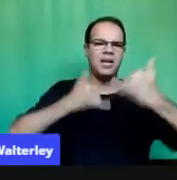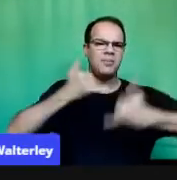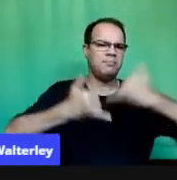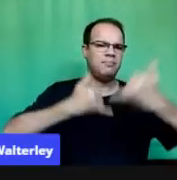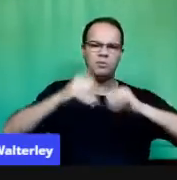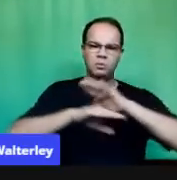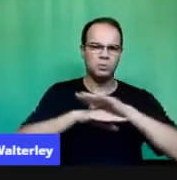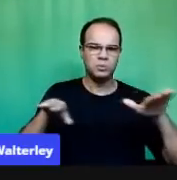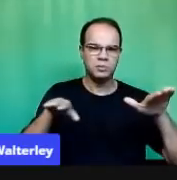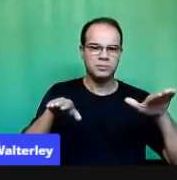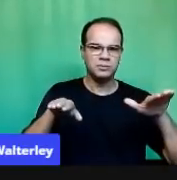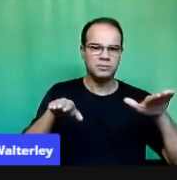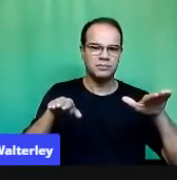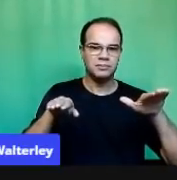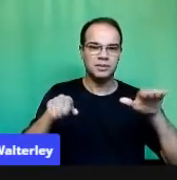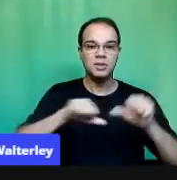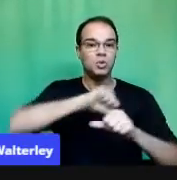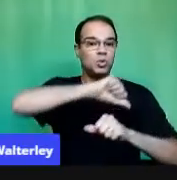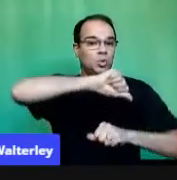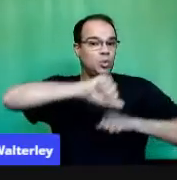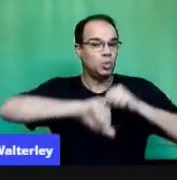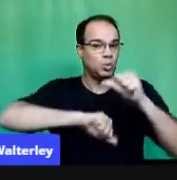favor.